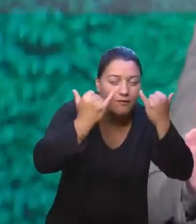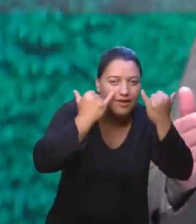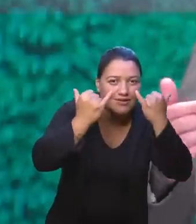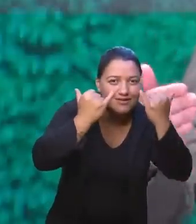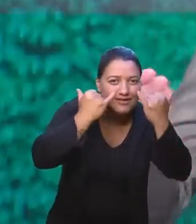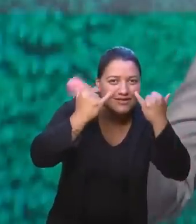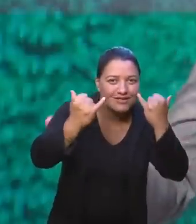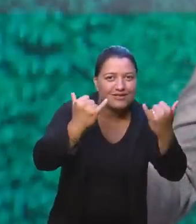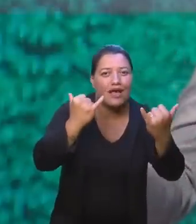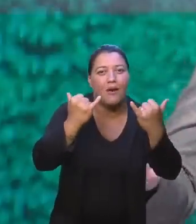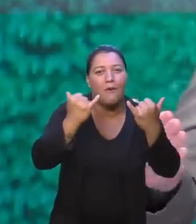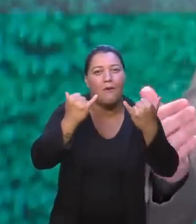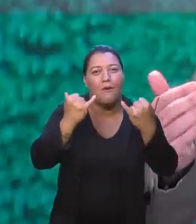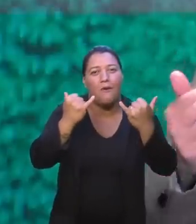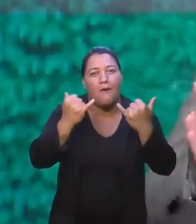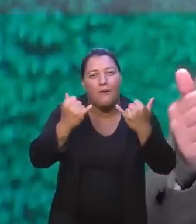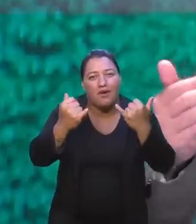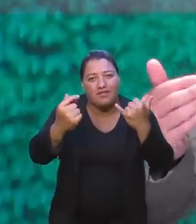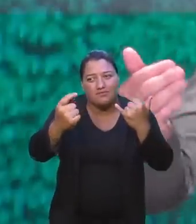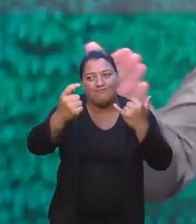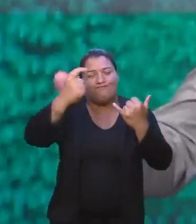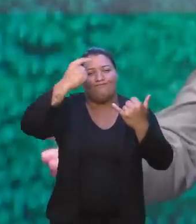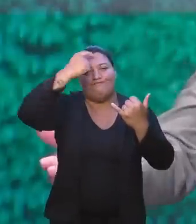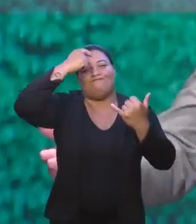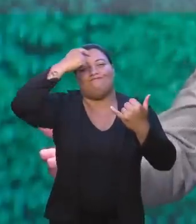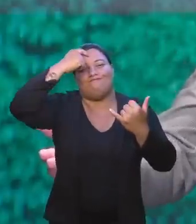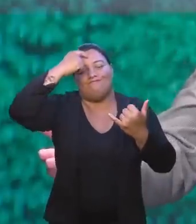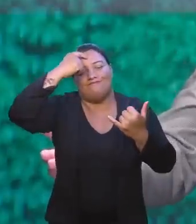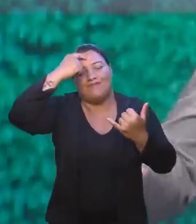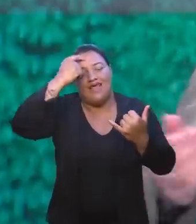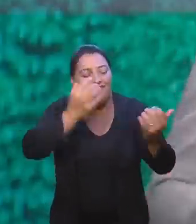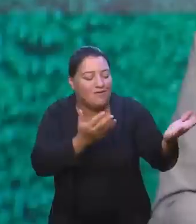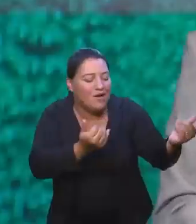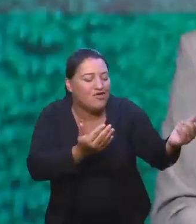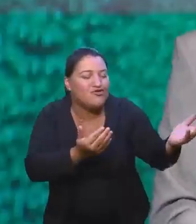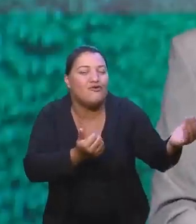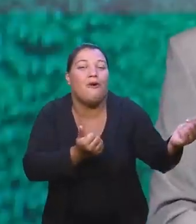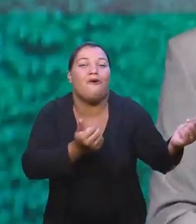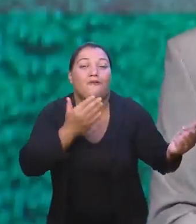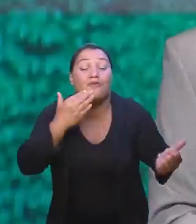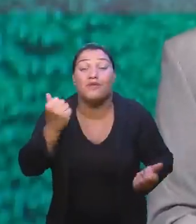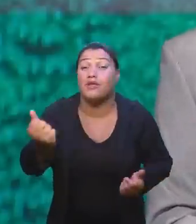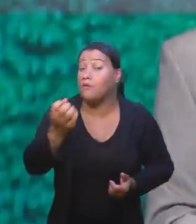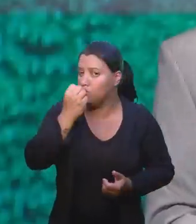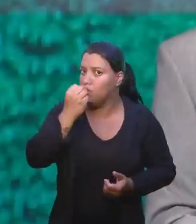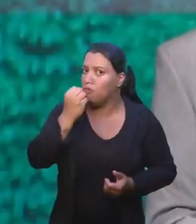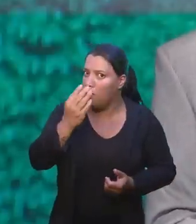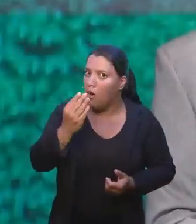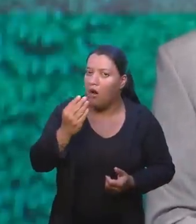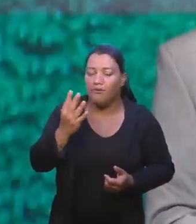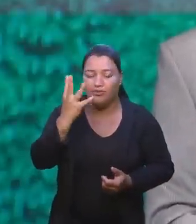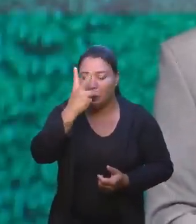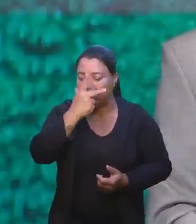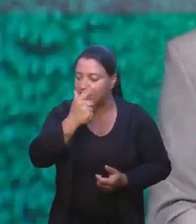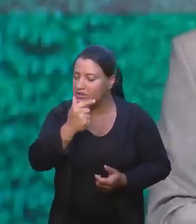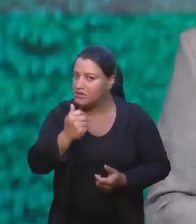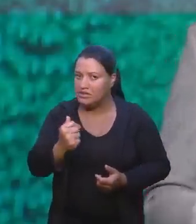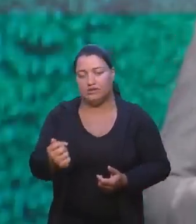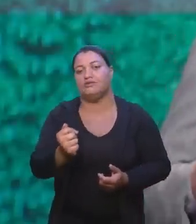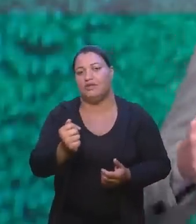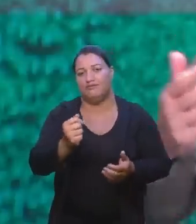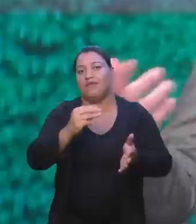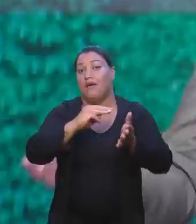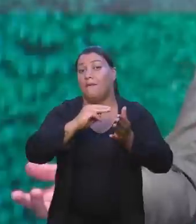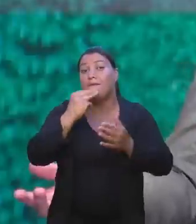alma rejuvenesce, a alma reverdece. É muito bela esta mensagem de Lamennais, a fim de